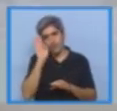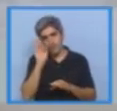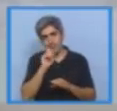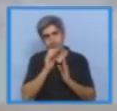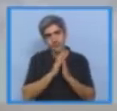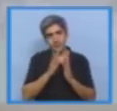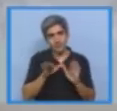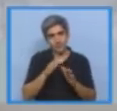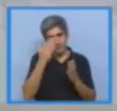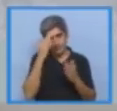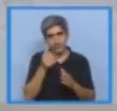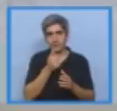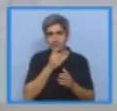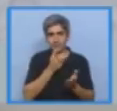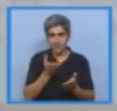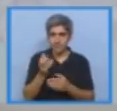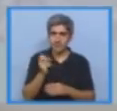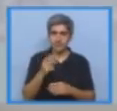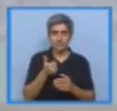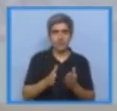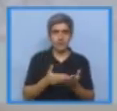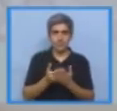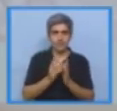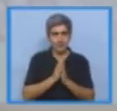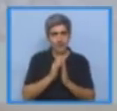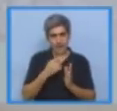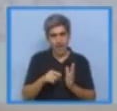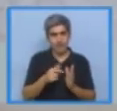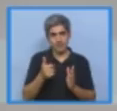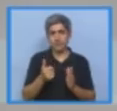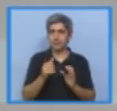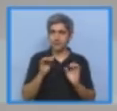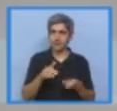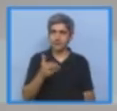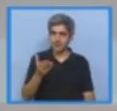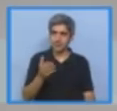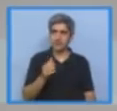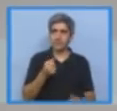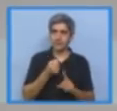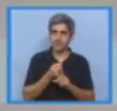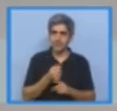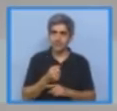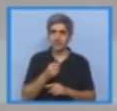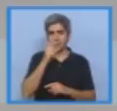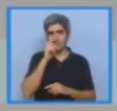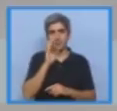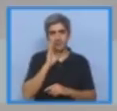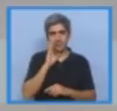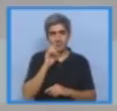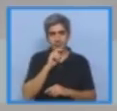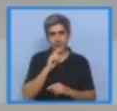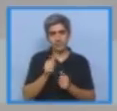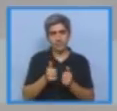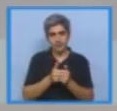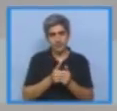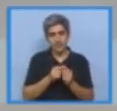poderem rezar na praia, façam favor, muito tem bem, lá boas propostas de oração também. Ficamos e terminamos com esse desafio. Lembro que mais logo ainda pode